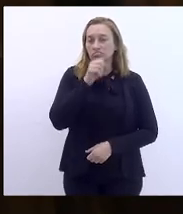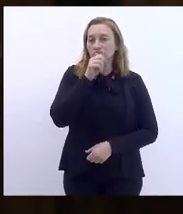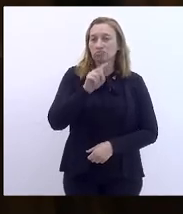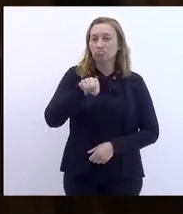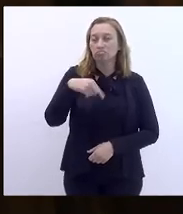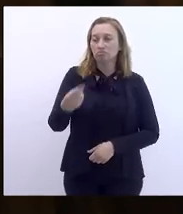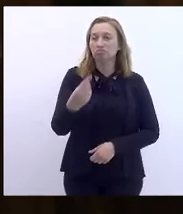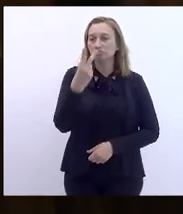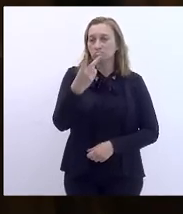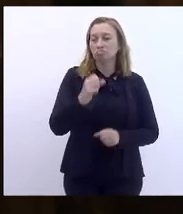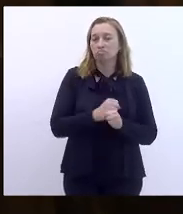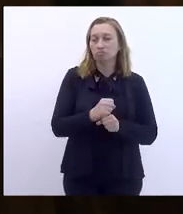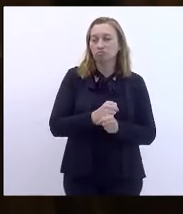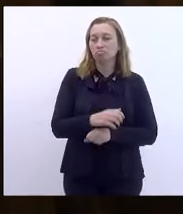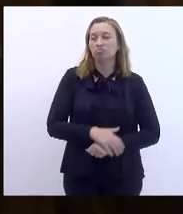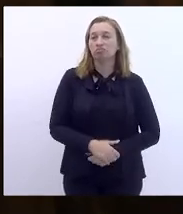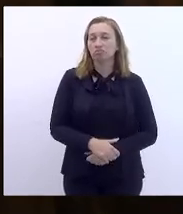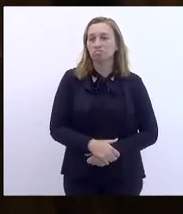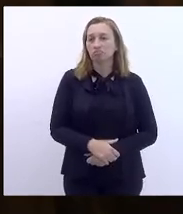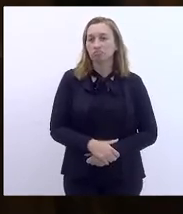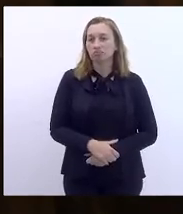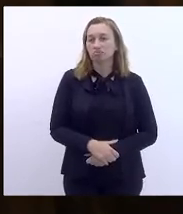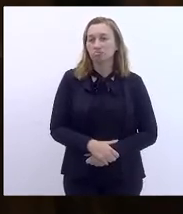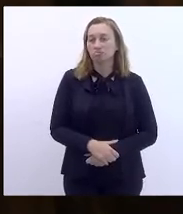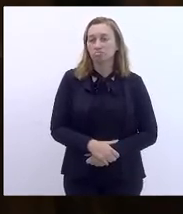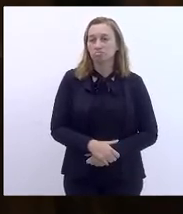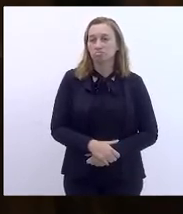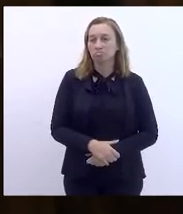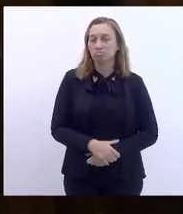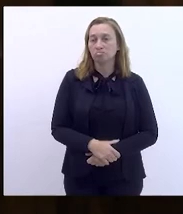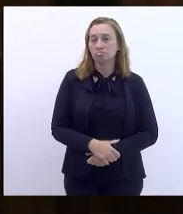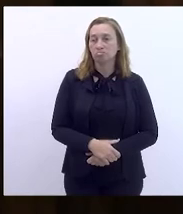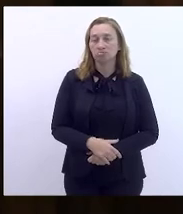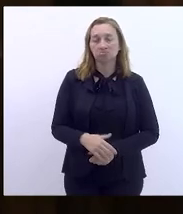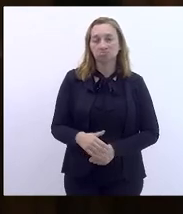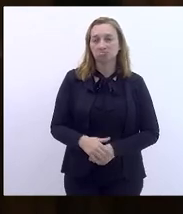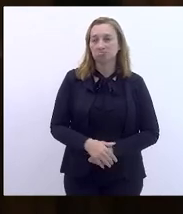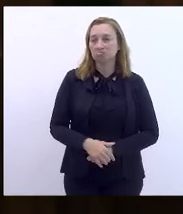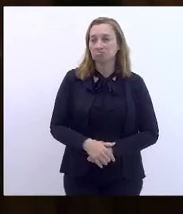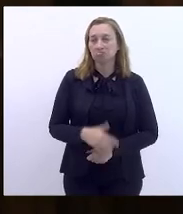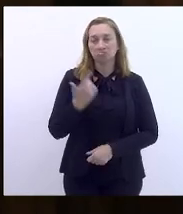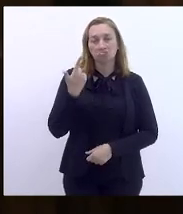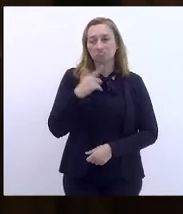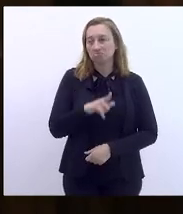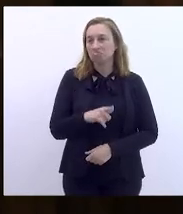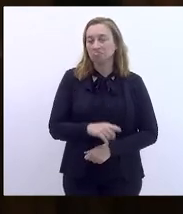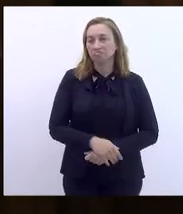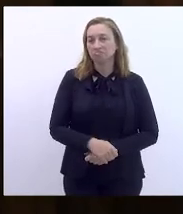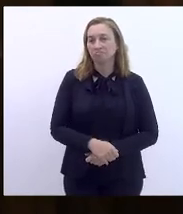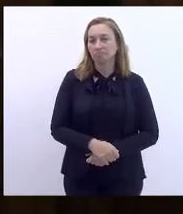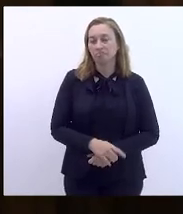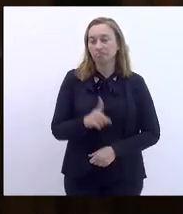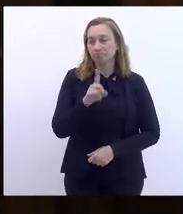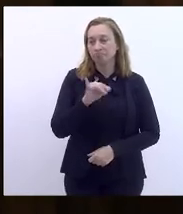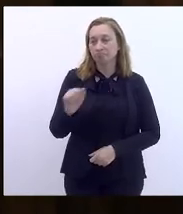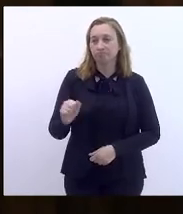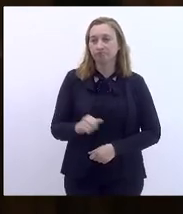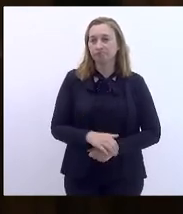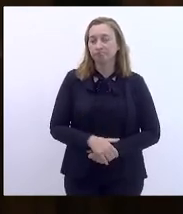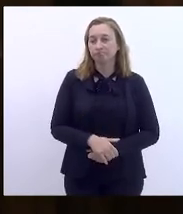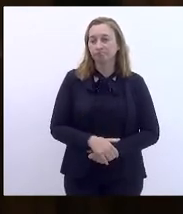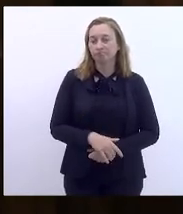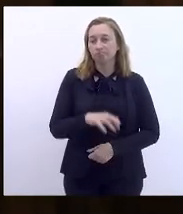depois de 2 anos e ela não aguentou e no dia